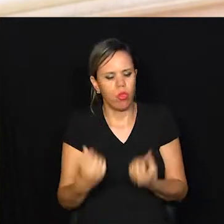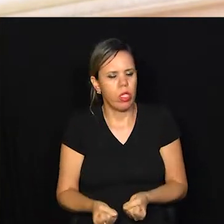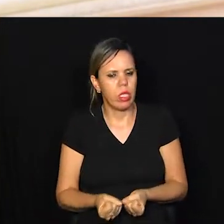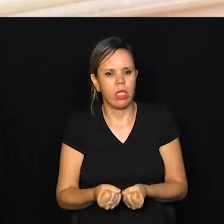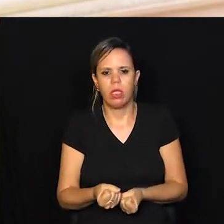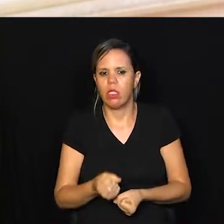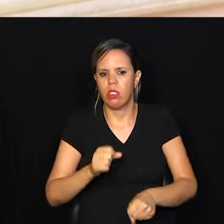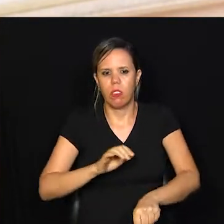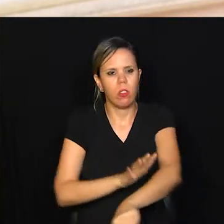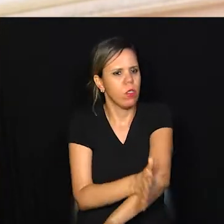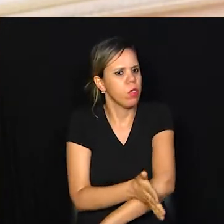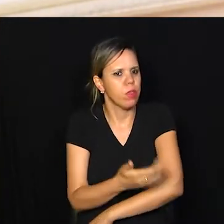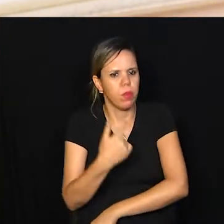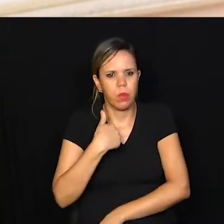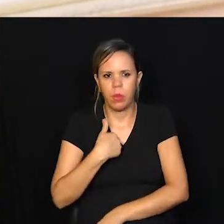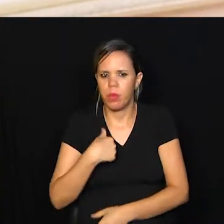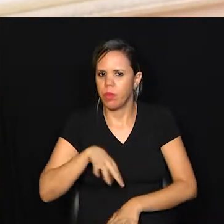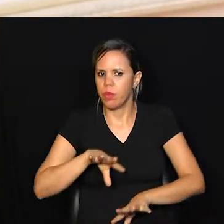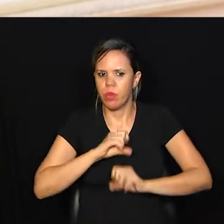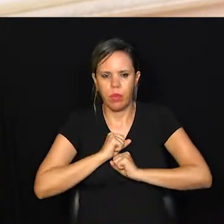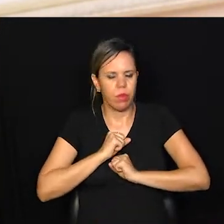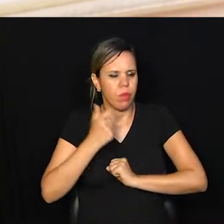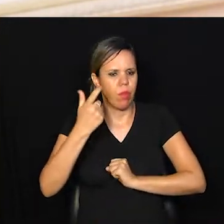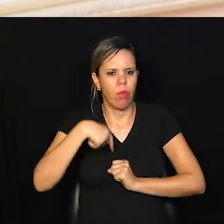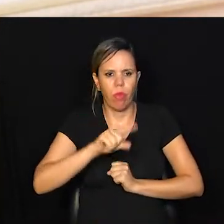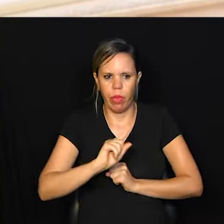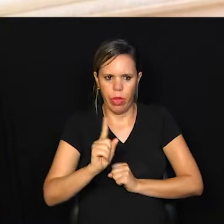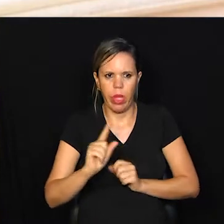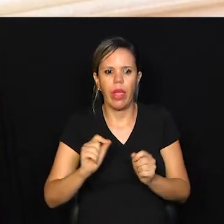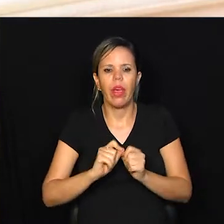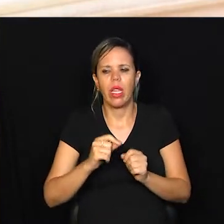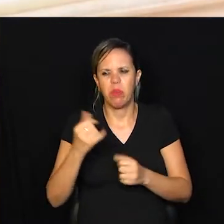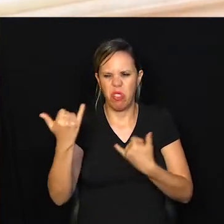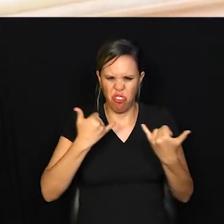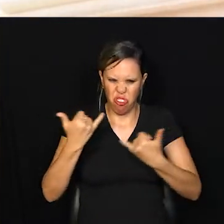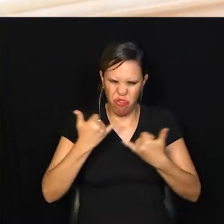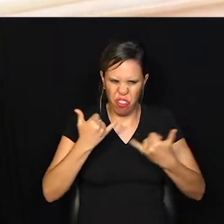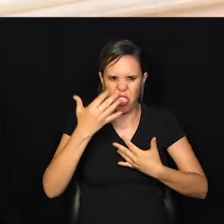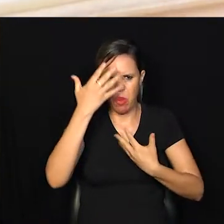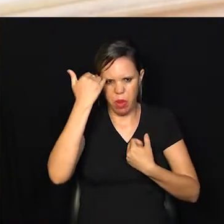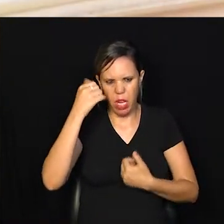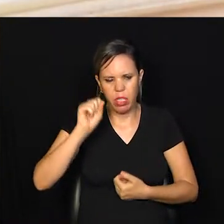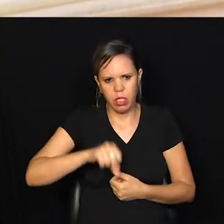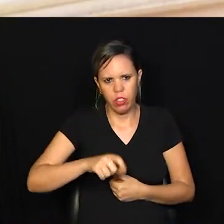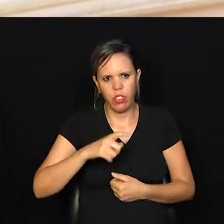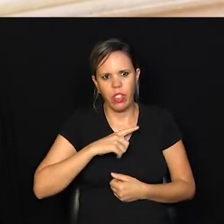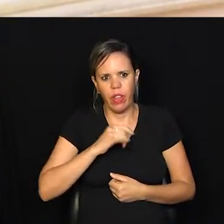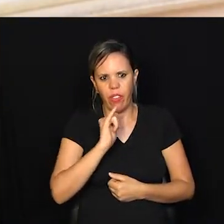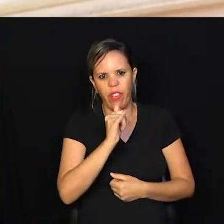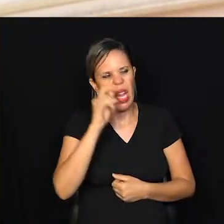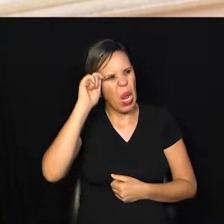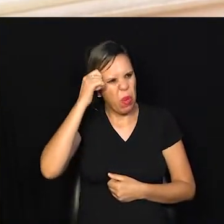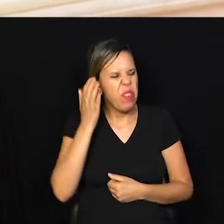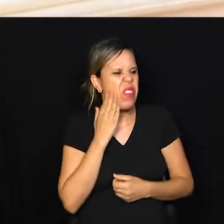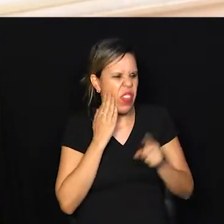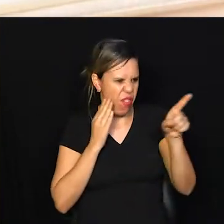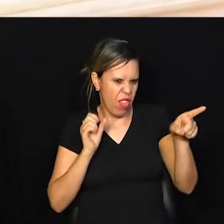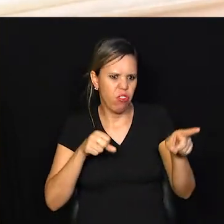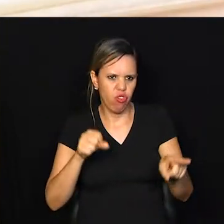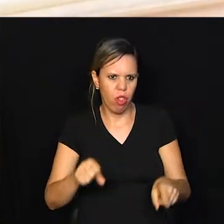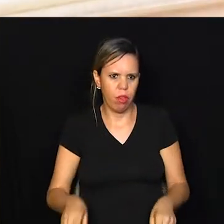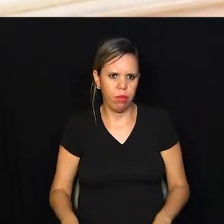do racismo entranhar em mim. Agora, que eu já fui chamado de macaco, já, que eu fui chamado de preto safado,